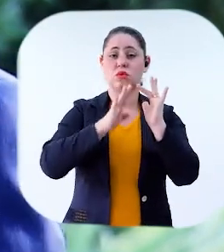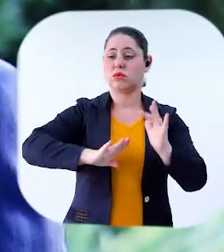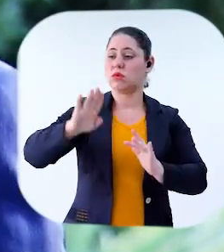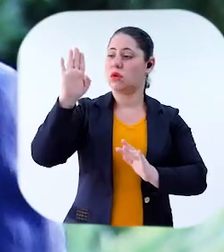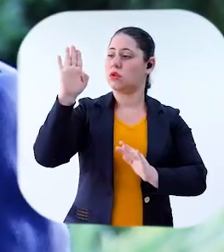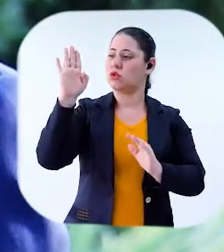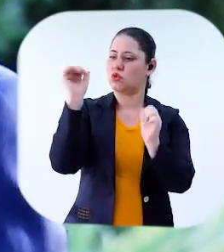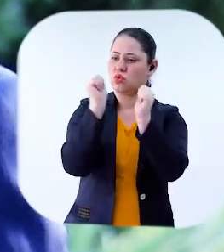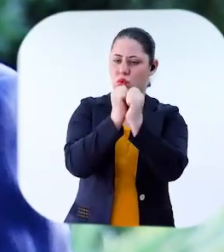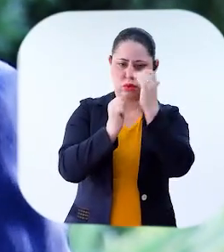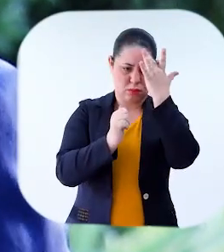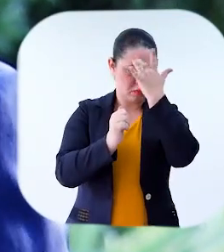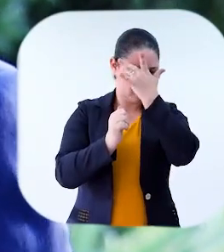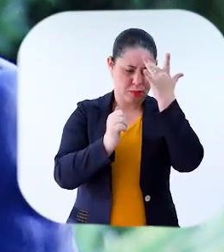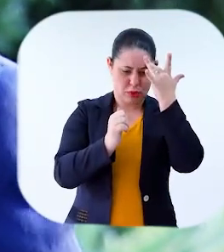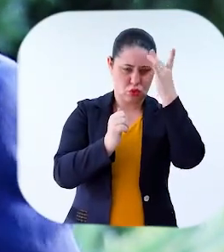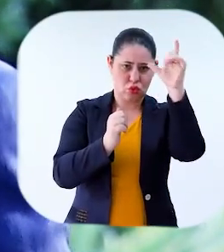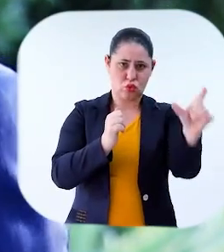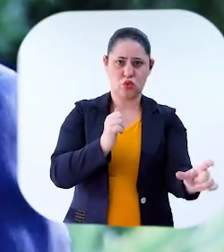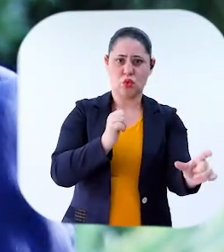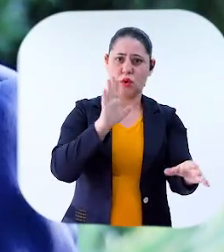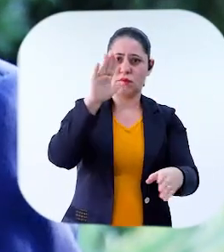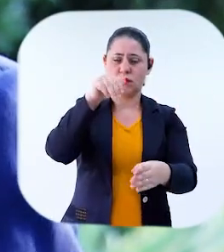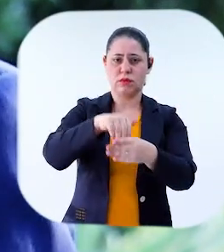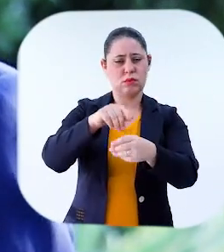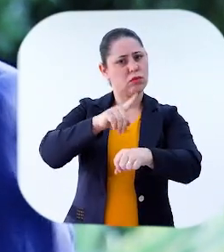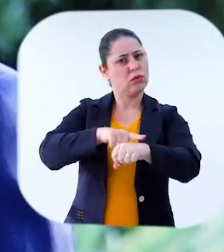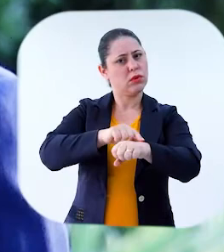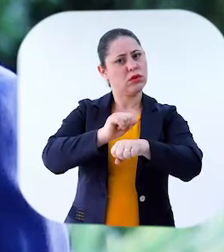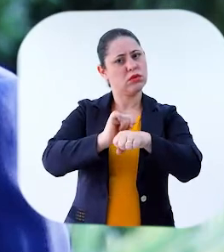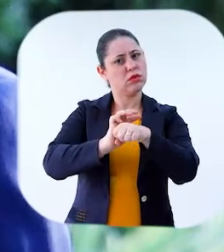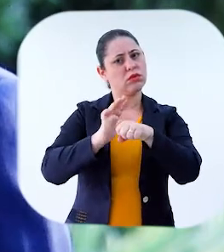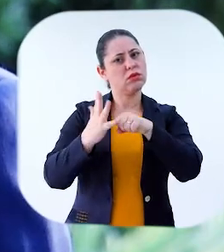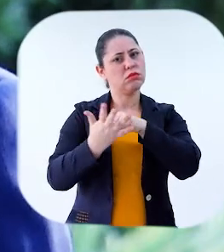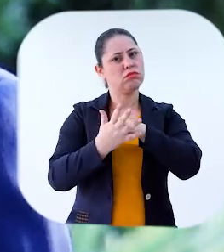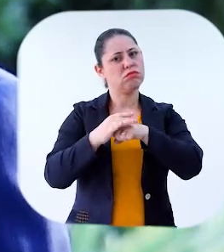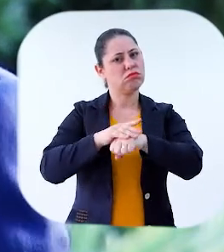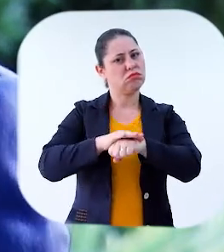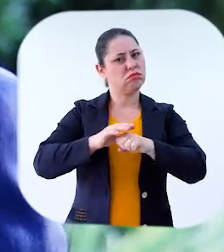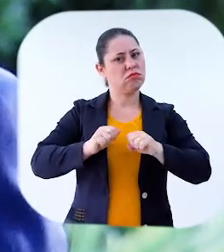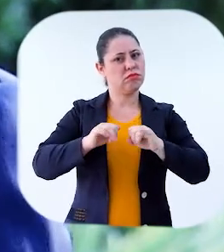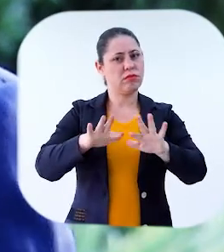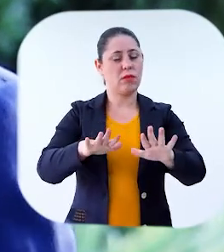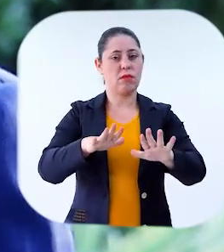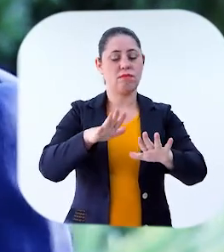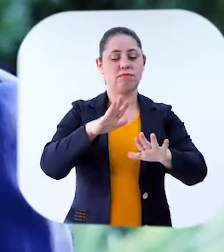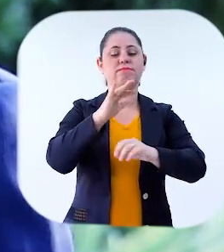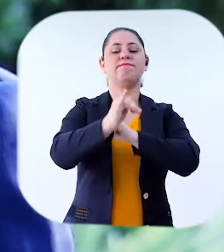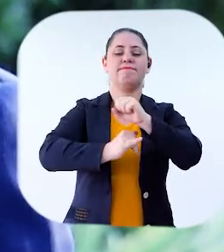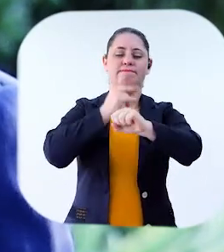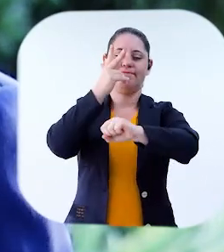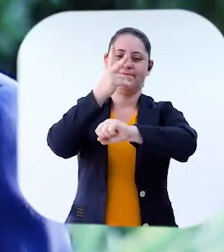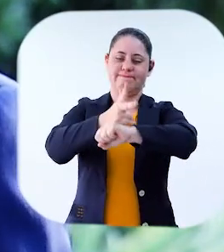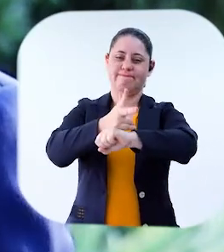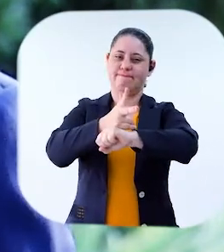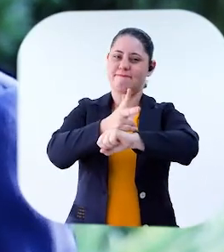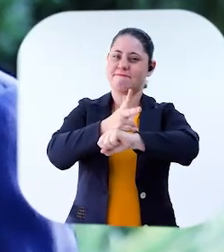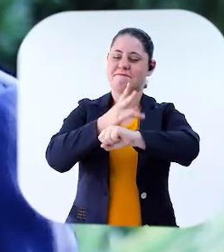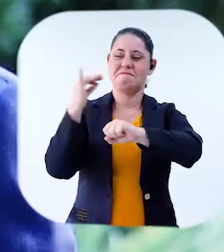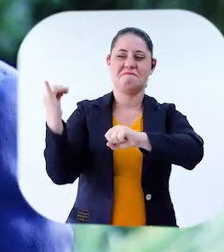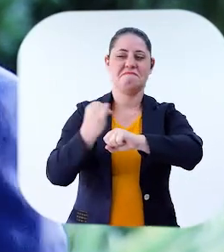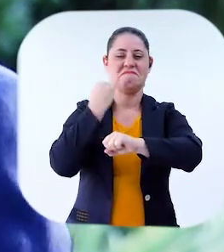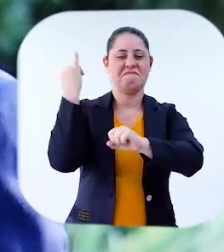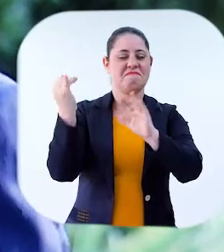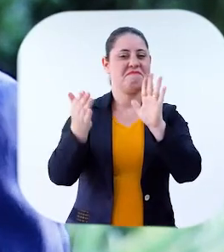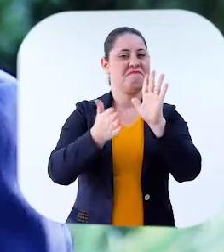candidato com o eleitor, né? Em época de pandemia. Então, acho que eu acho que a internet, eu digo mais, a internet vai exercer um